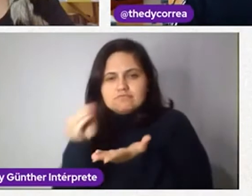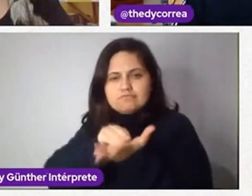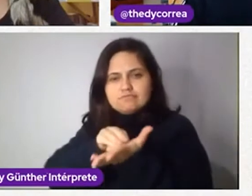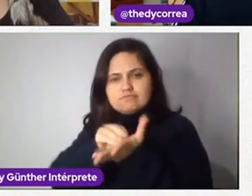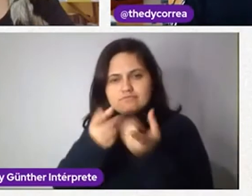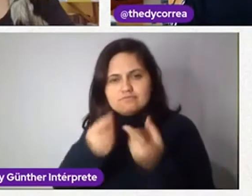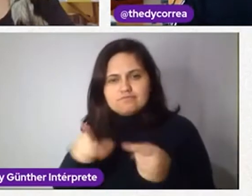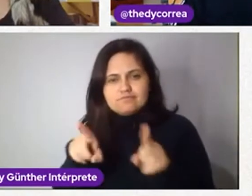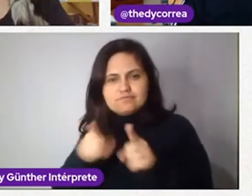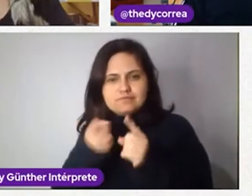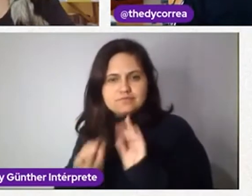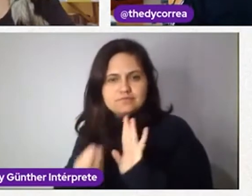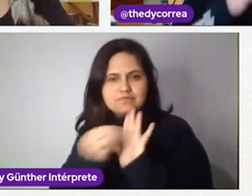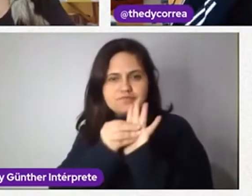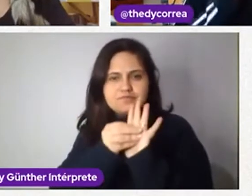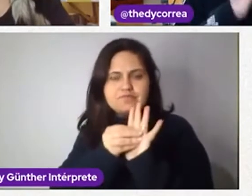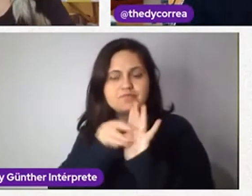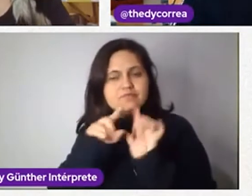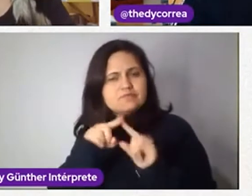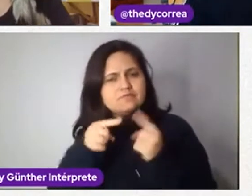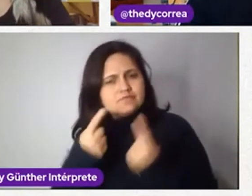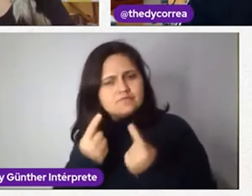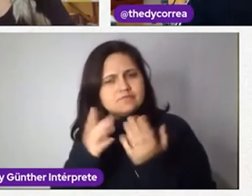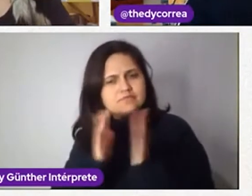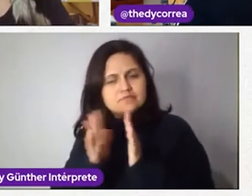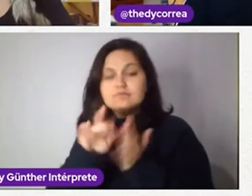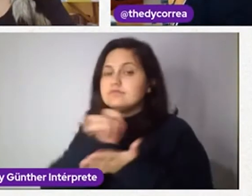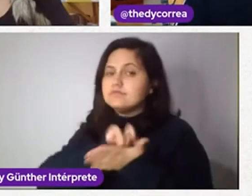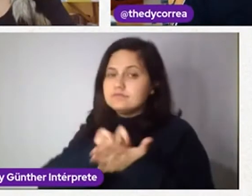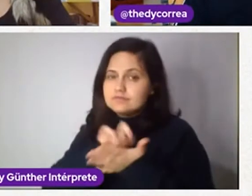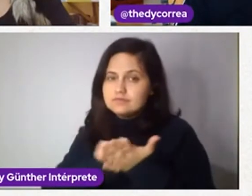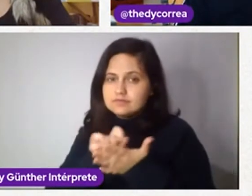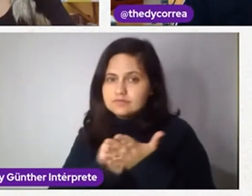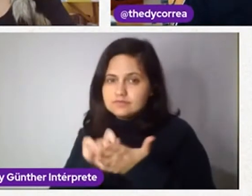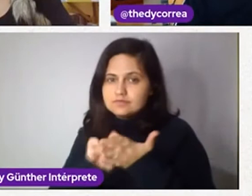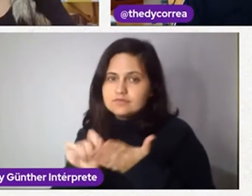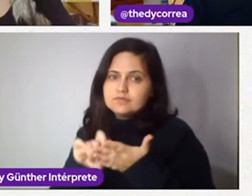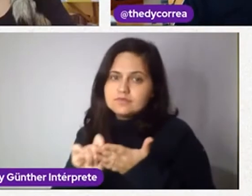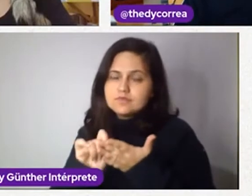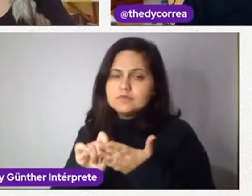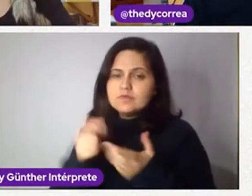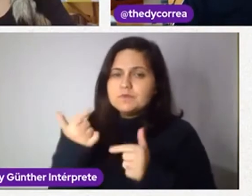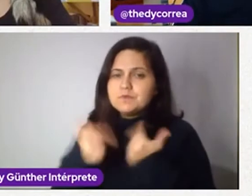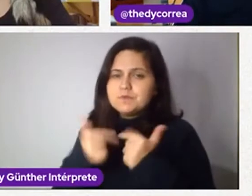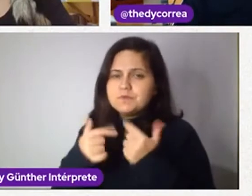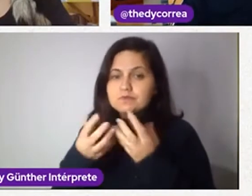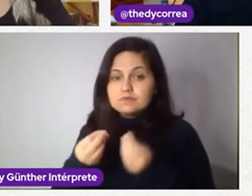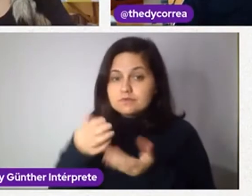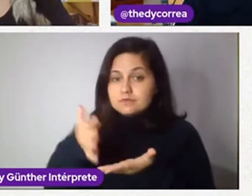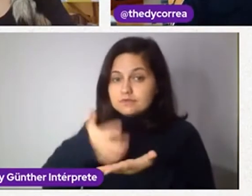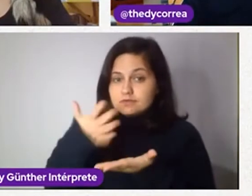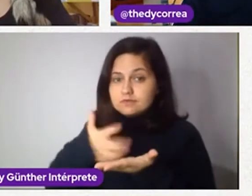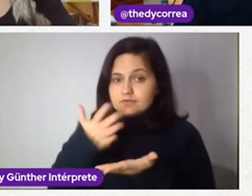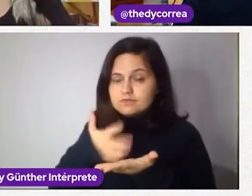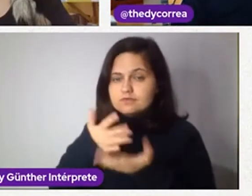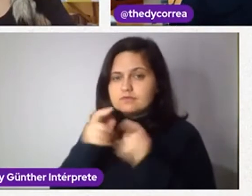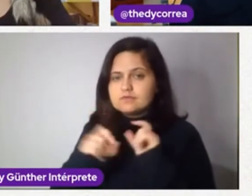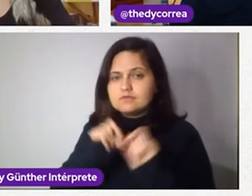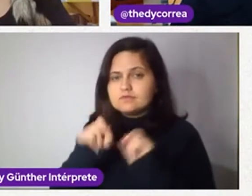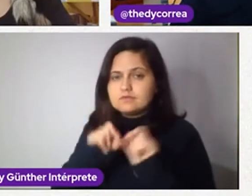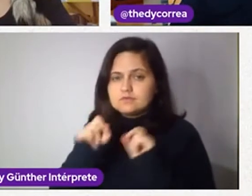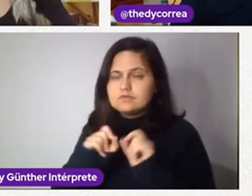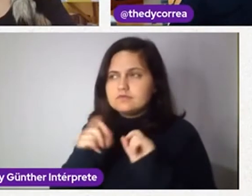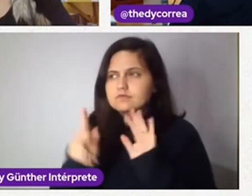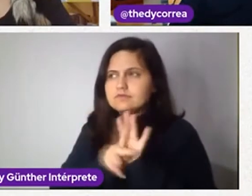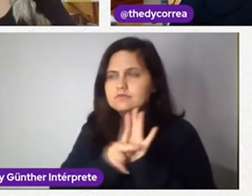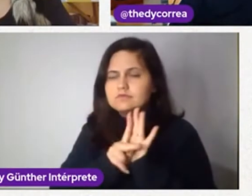músicas. Mas, na parte da escrita, eu estou trabalhando no livro que é correspondente